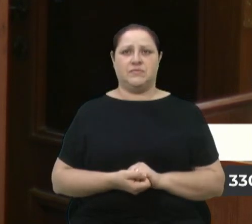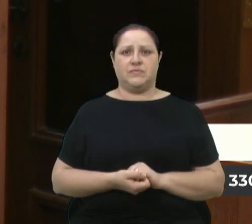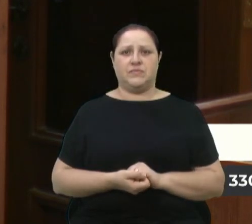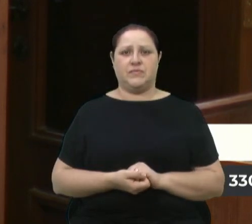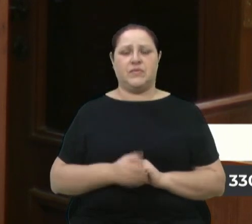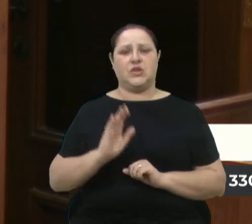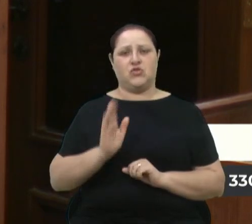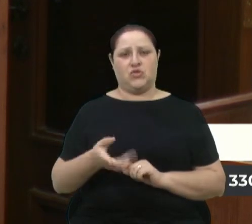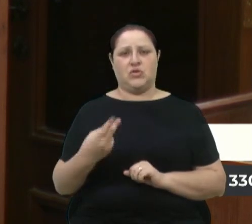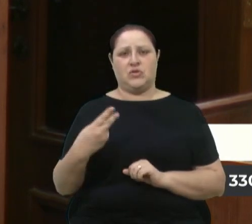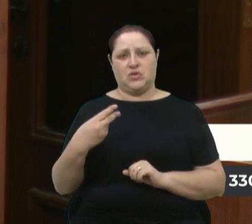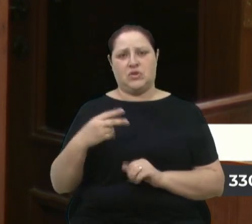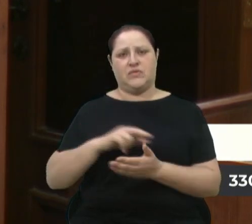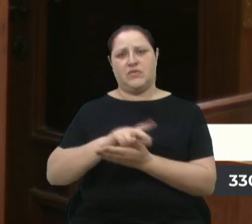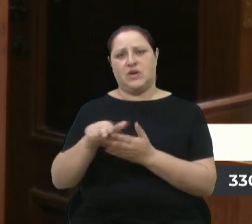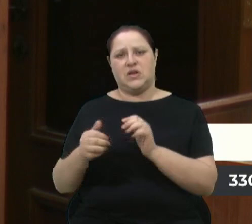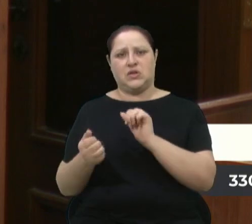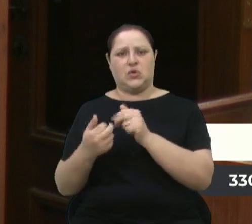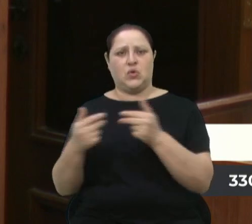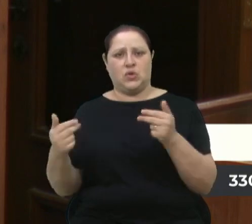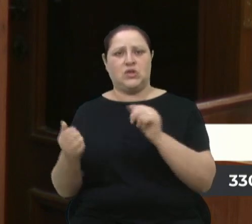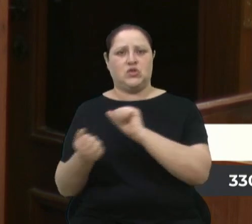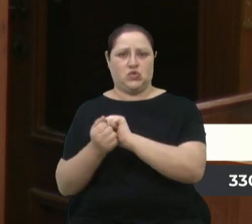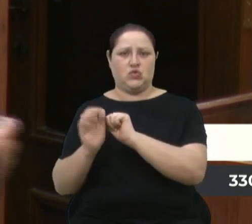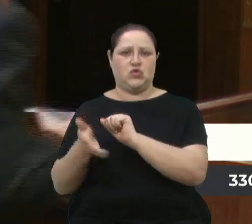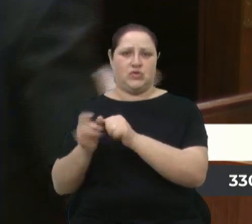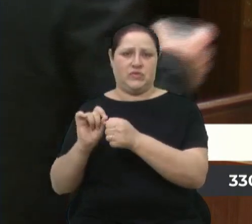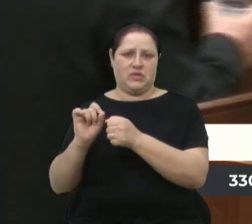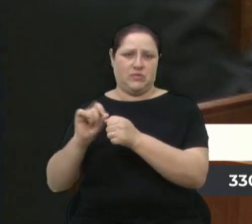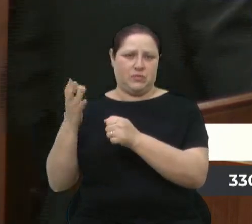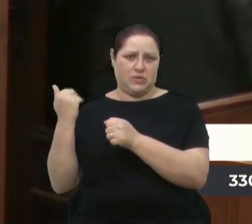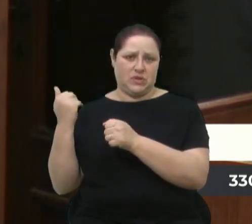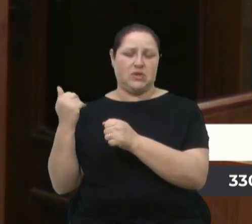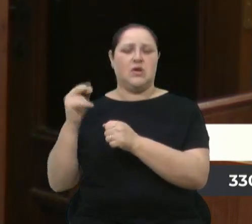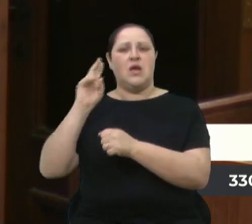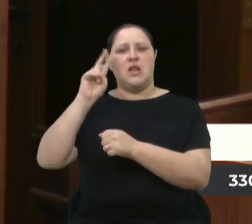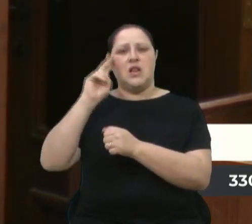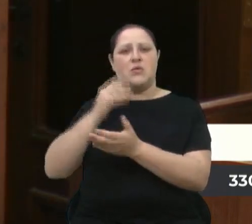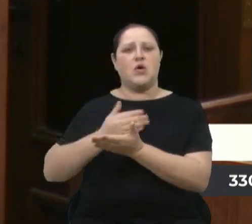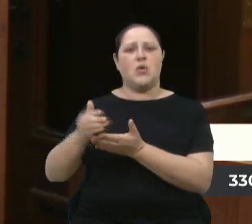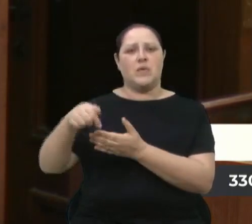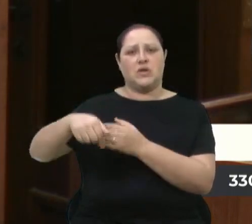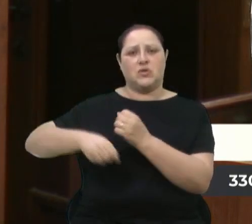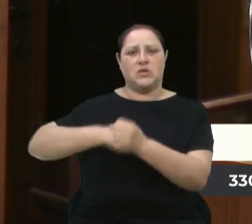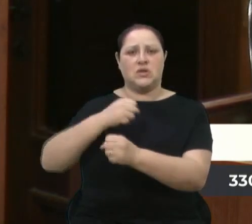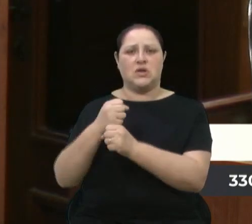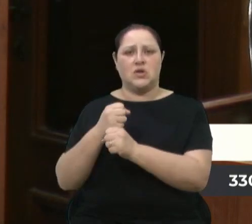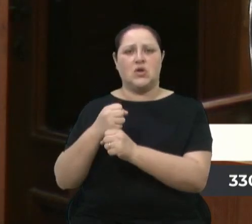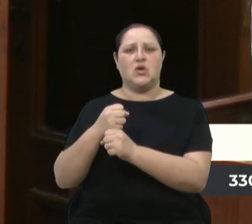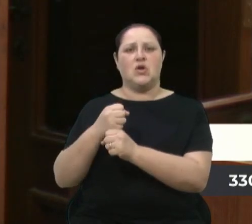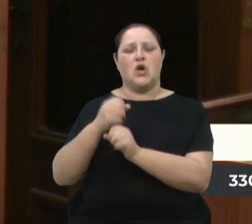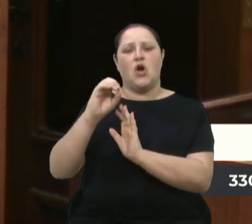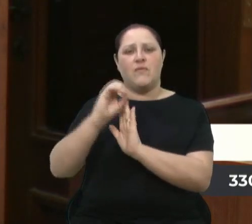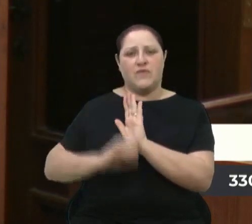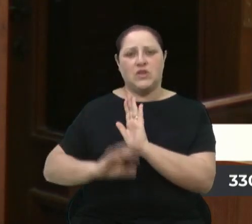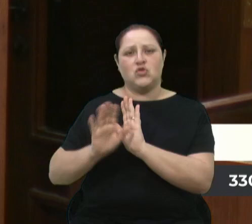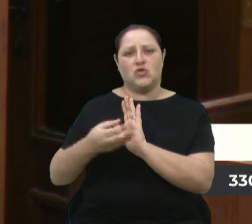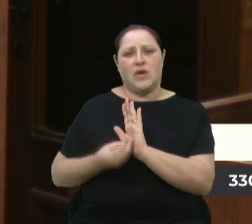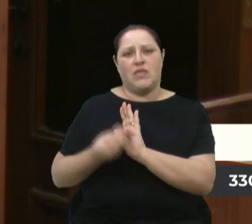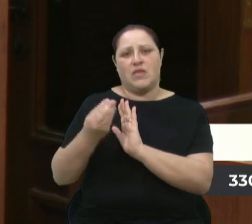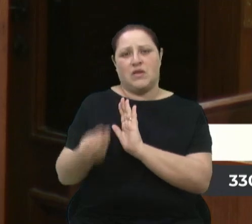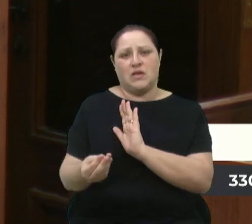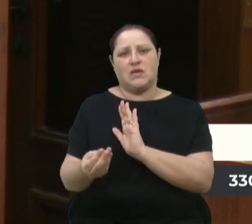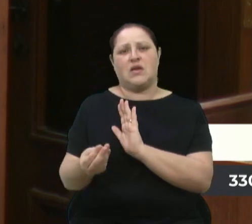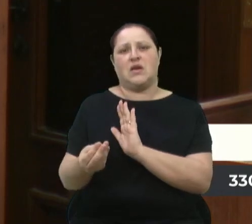já fizemos muitas coisas juntos. Lembro, vereador Bressan, do início desse ano, quando entregamos um ofício